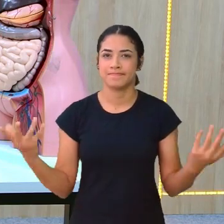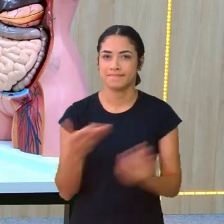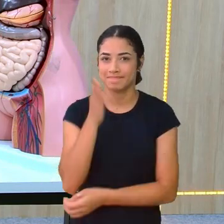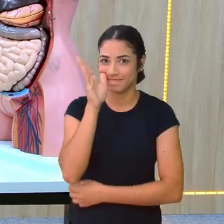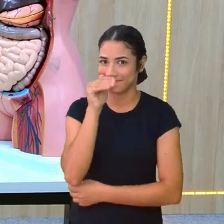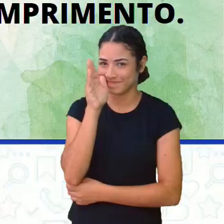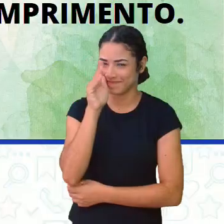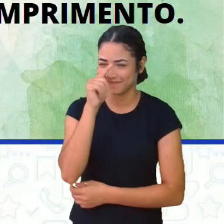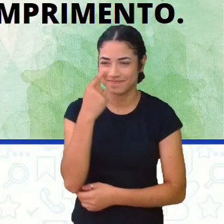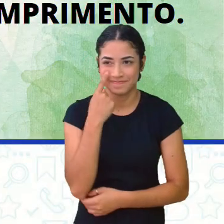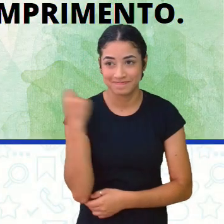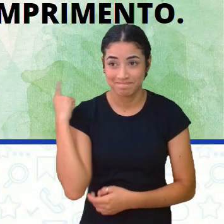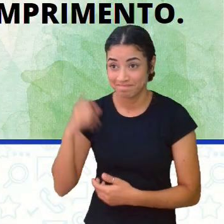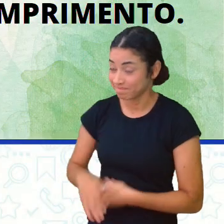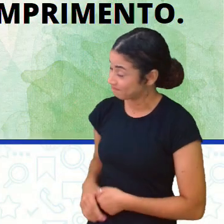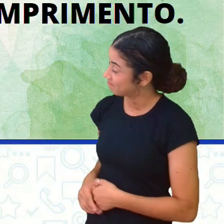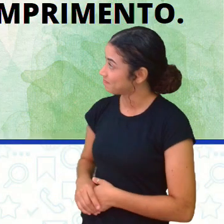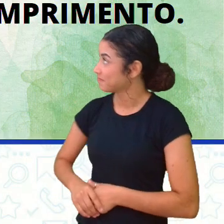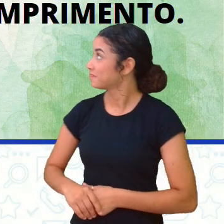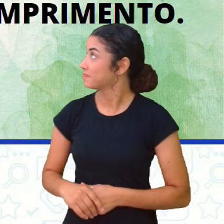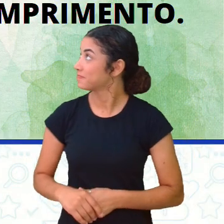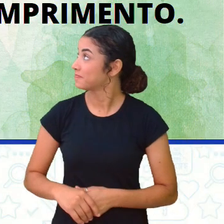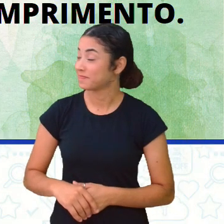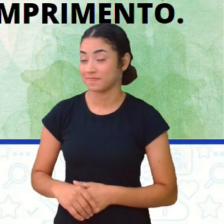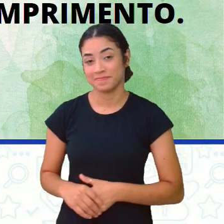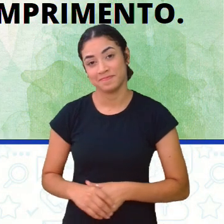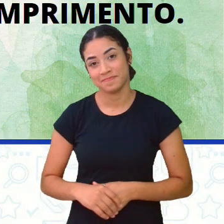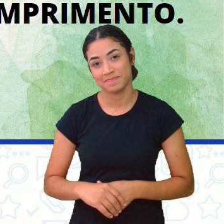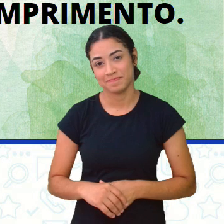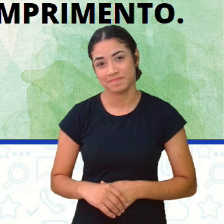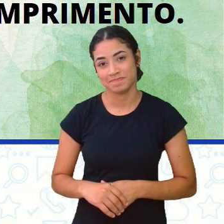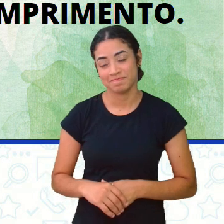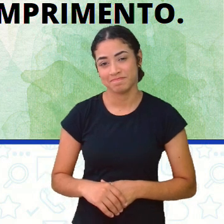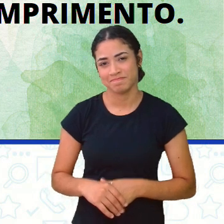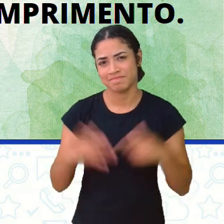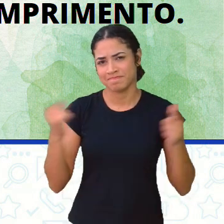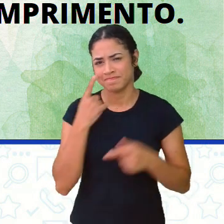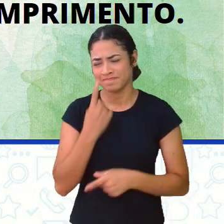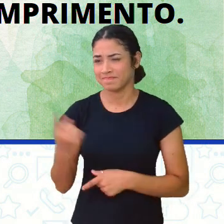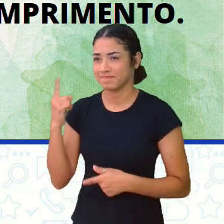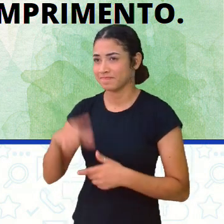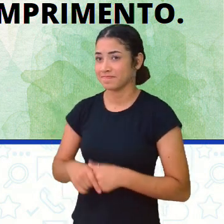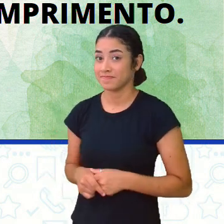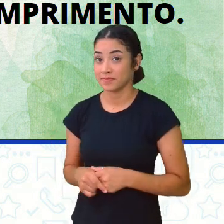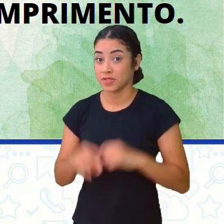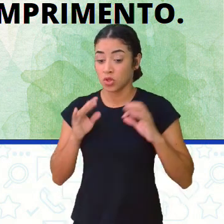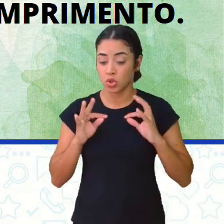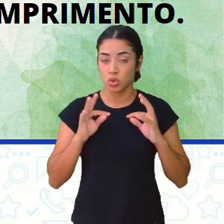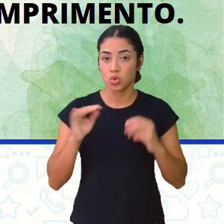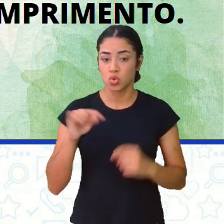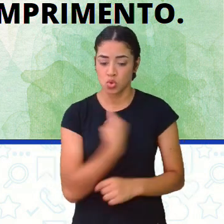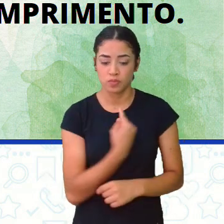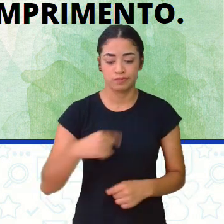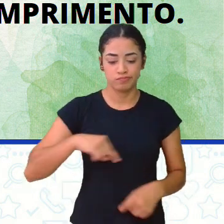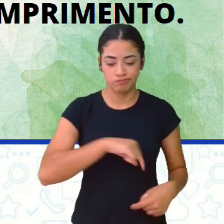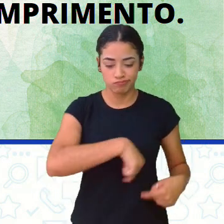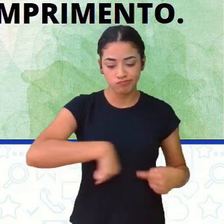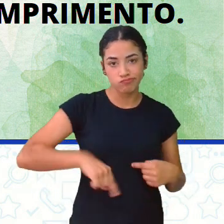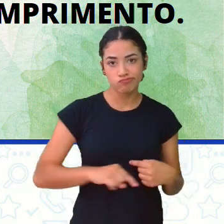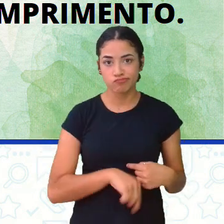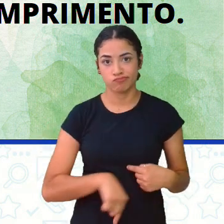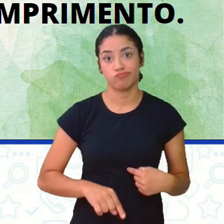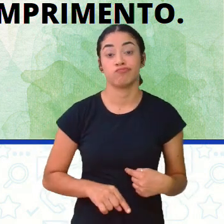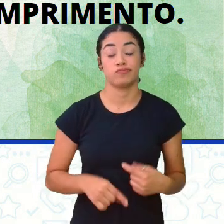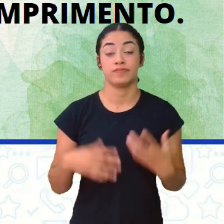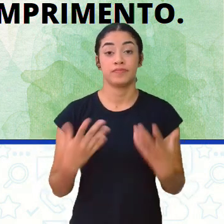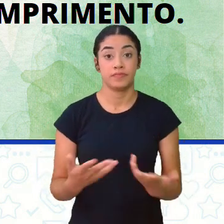curiosidade. Veja essa curiosidade, professora Adriana. Veja a questão aí dos nossos intestinos. A curiosidade que eu